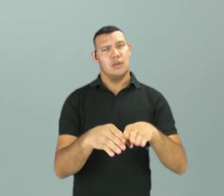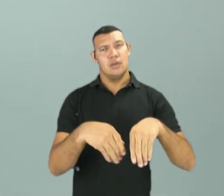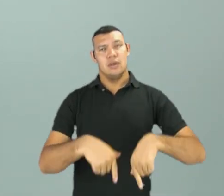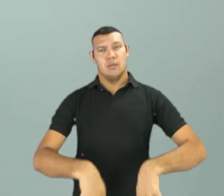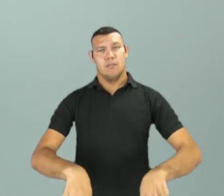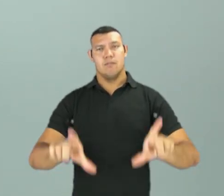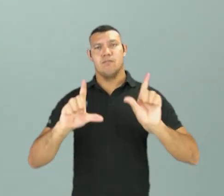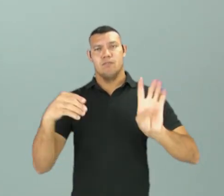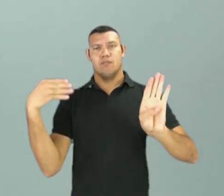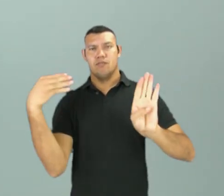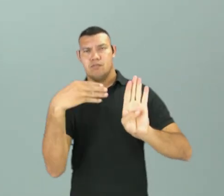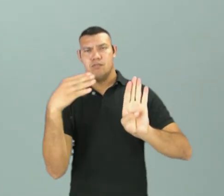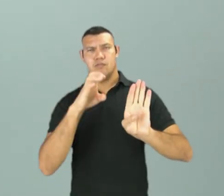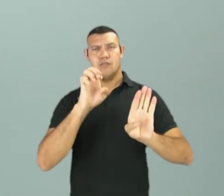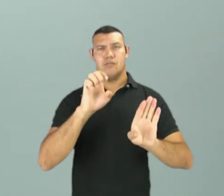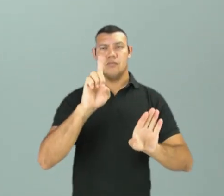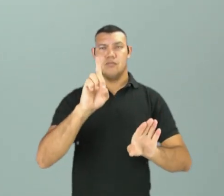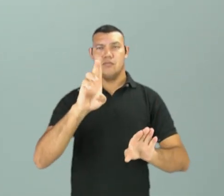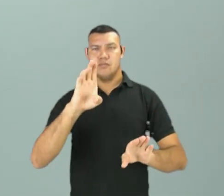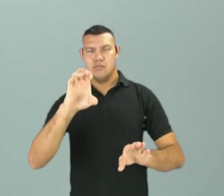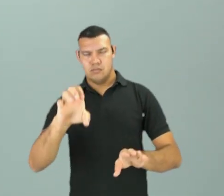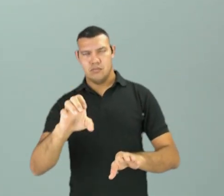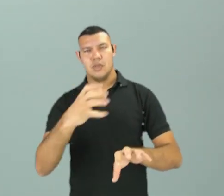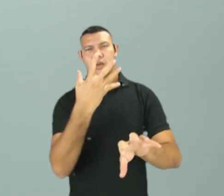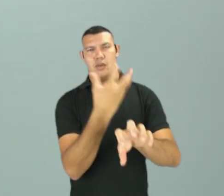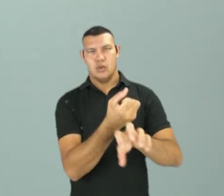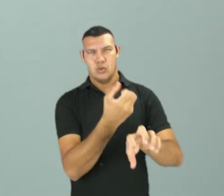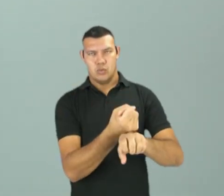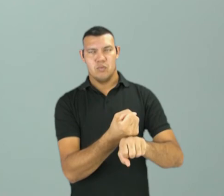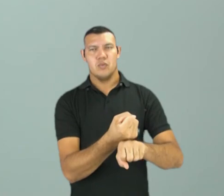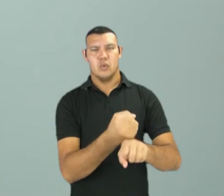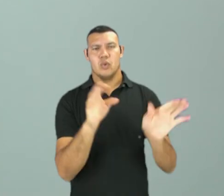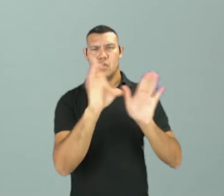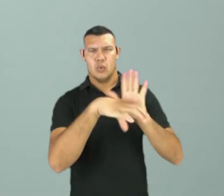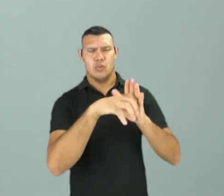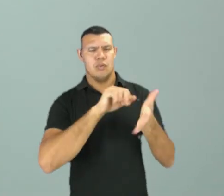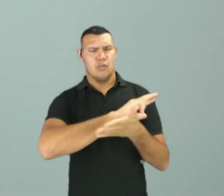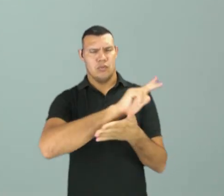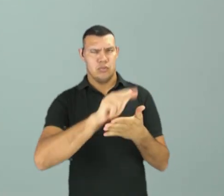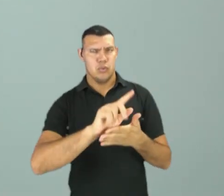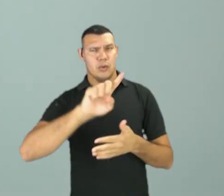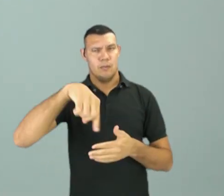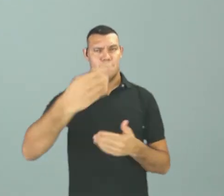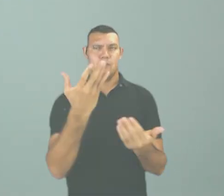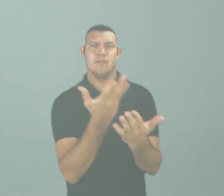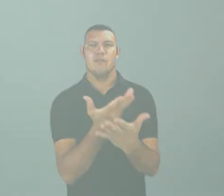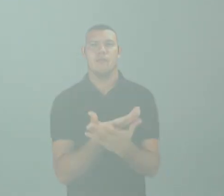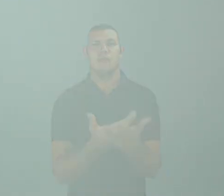plataforma Eduque e você vai ter esse conteúdo como demais conteúdo na íntegra. Obrigado, até a próxima aula.